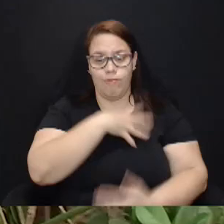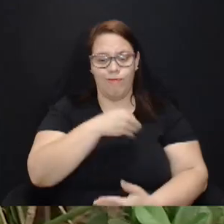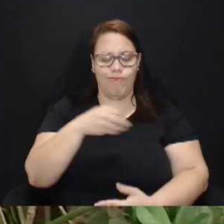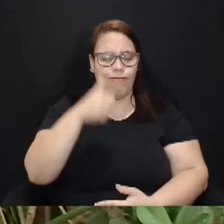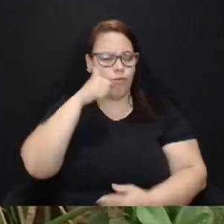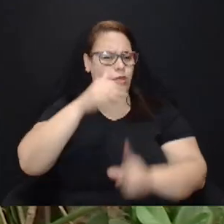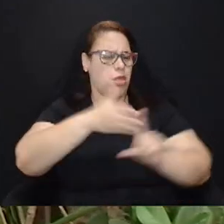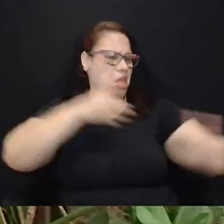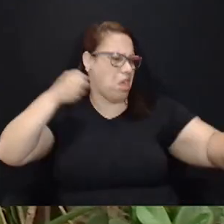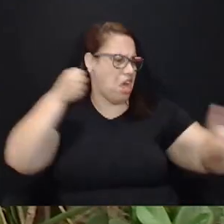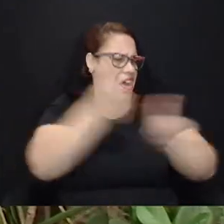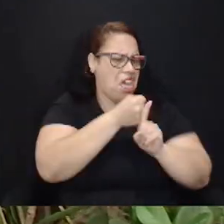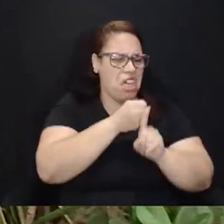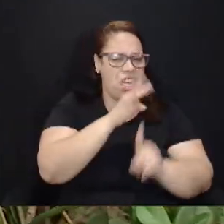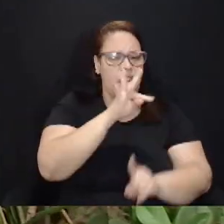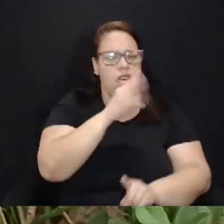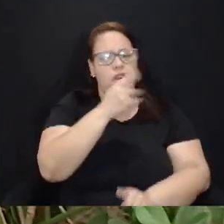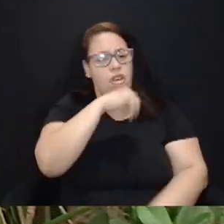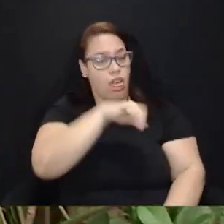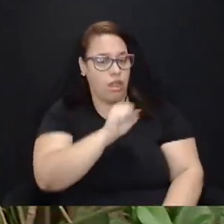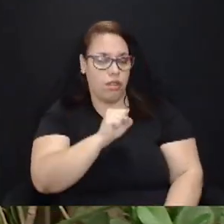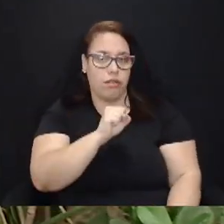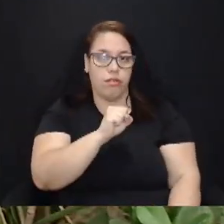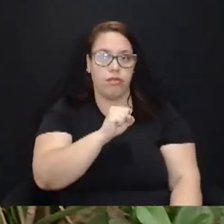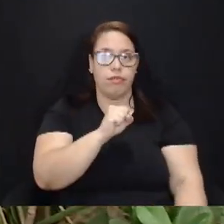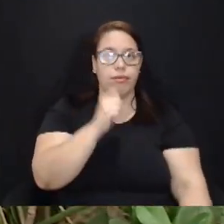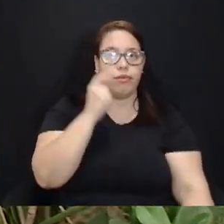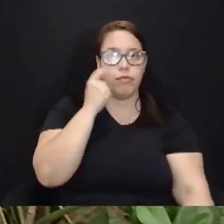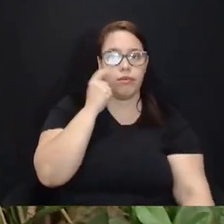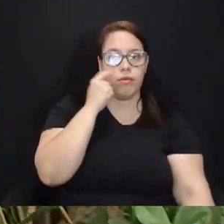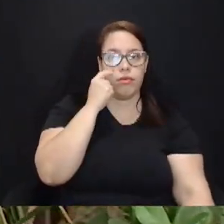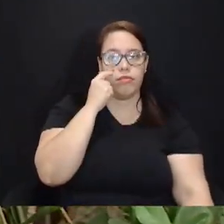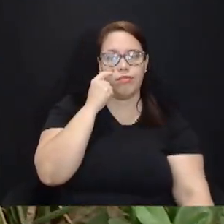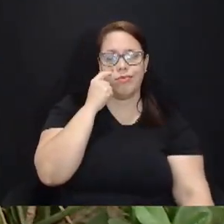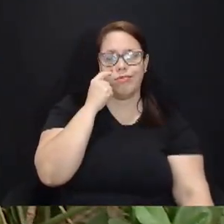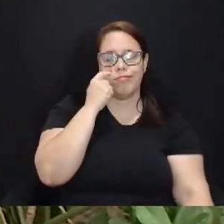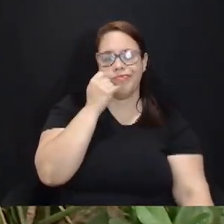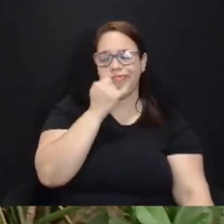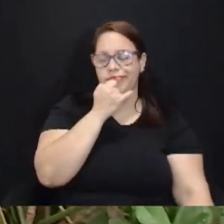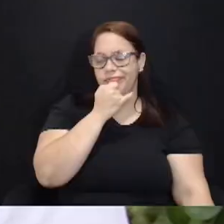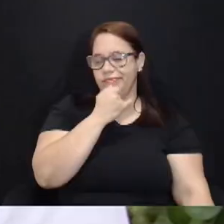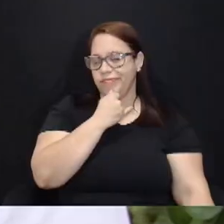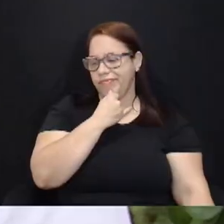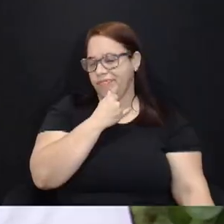foi a Thaís, você se vê no fundo do poço, num buraco profundo sem fim.